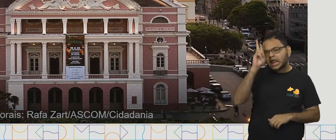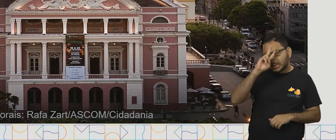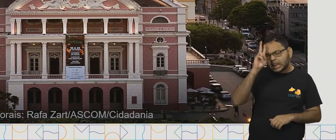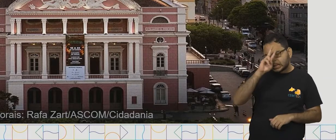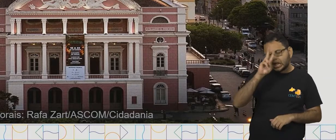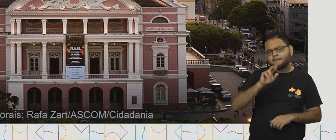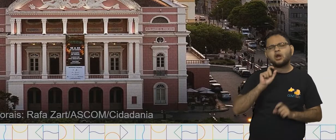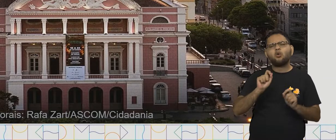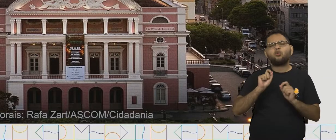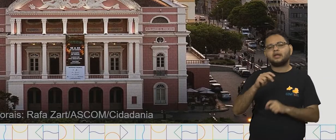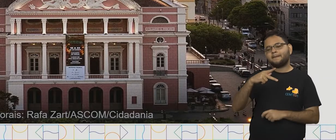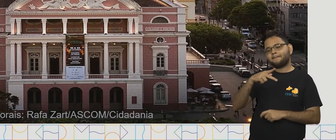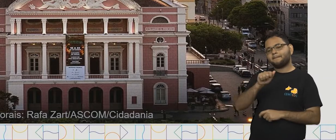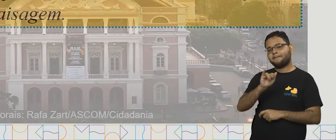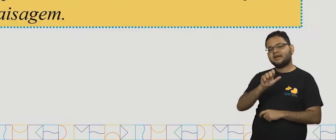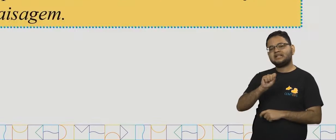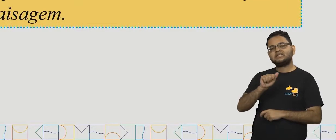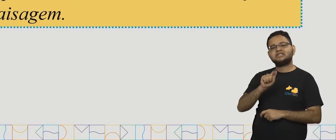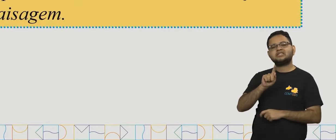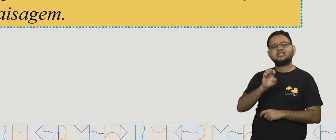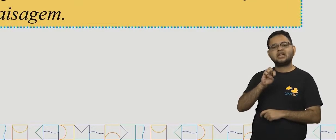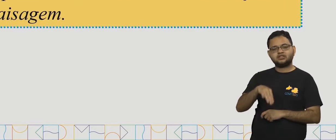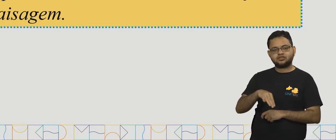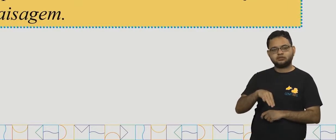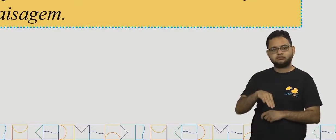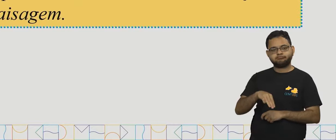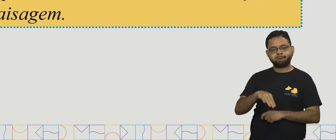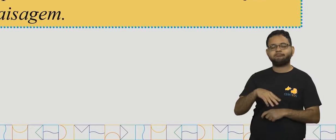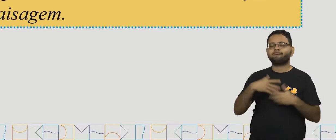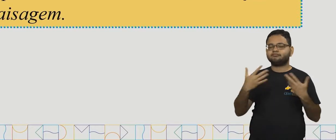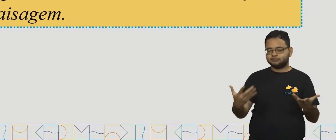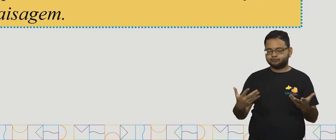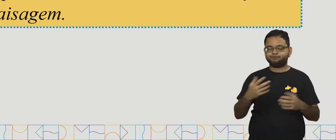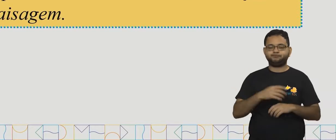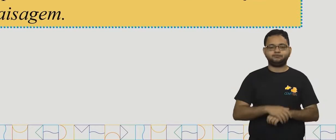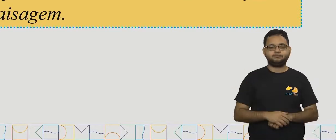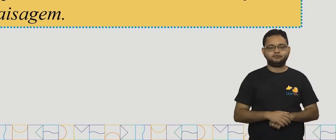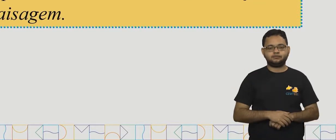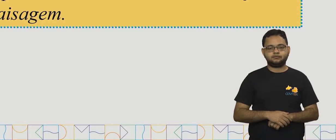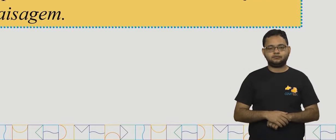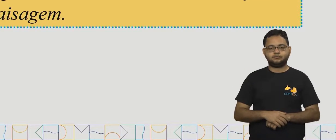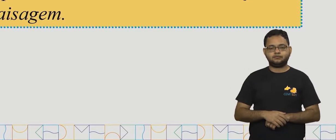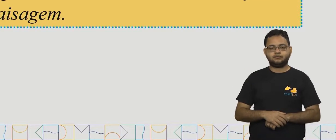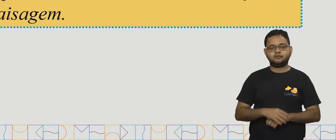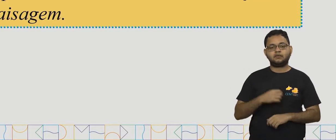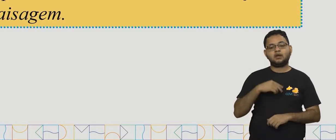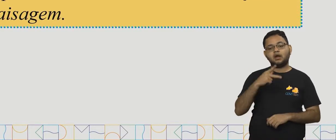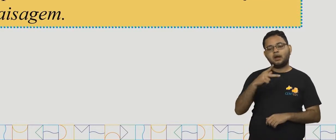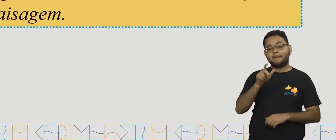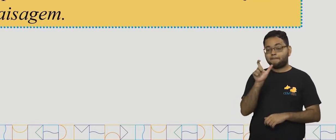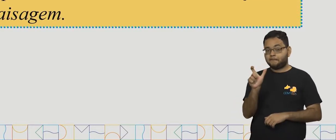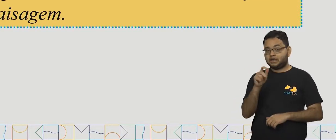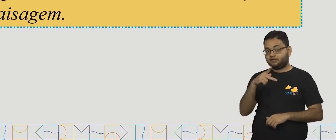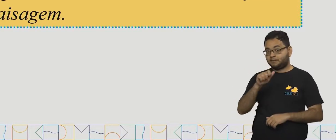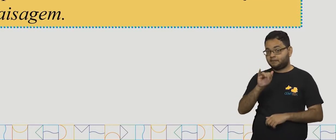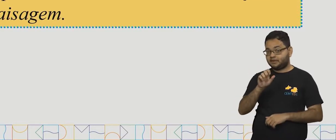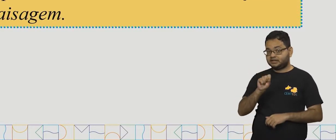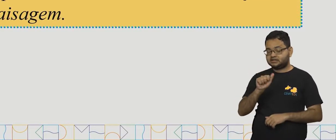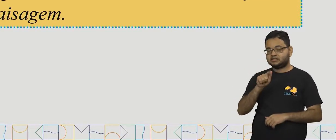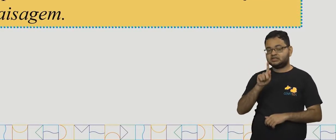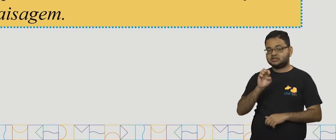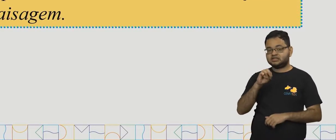ser considerado uma paisagem? Paisagem é o conjunto de elementos de um espaço que visualizamos